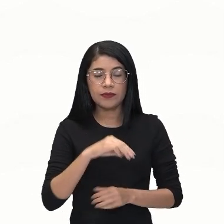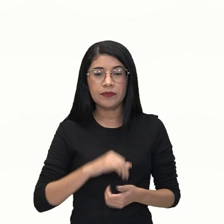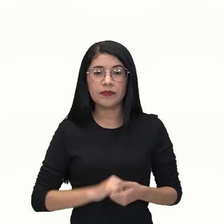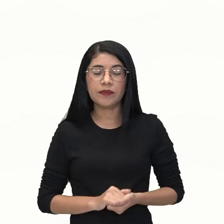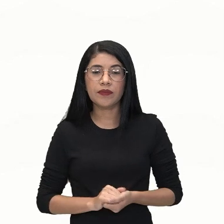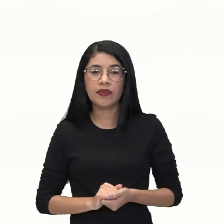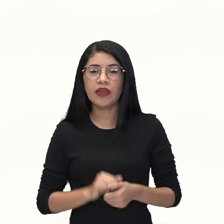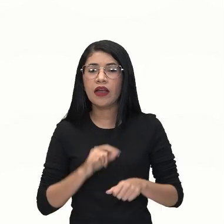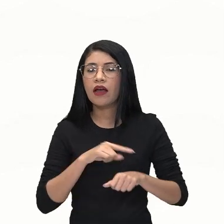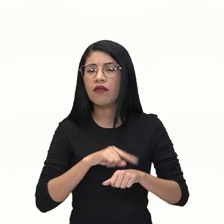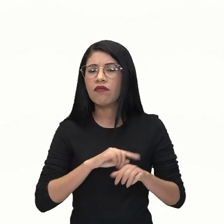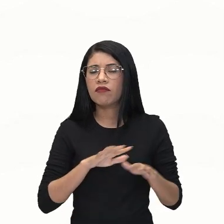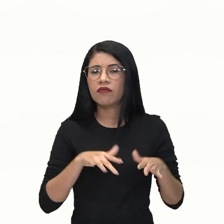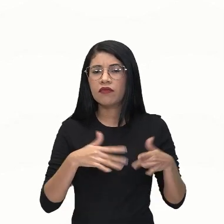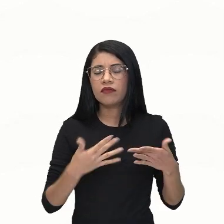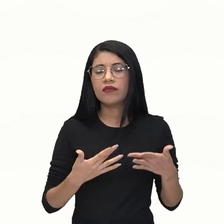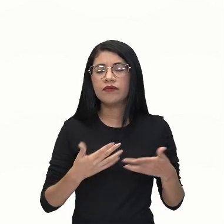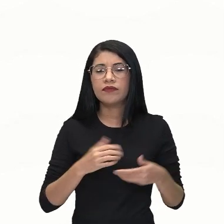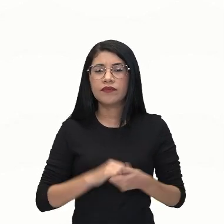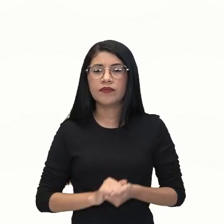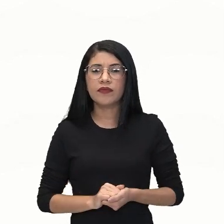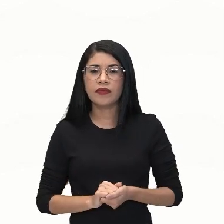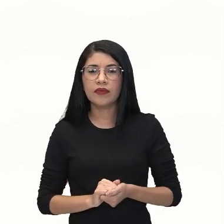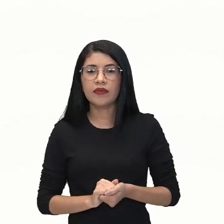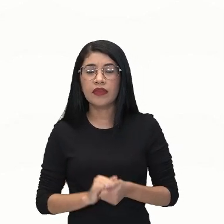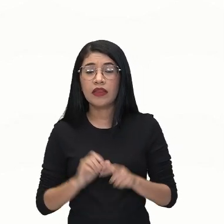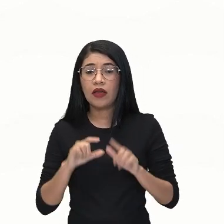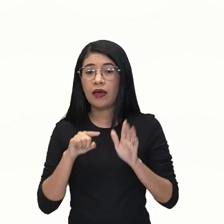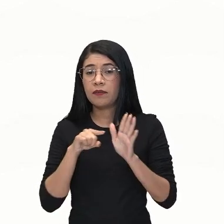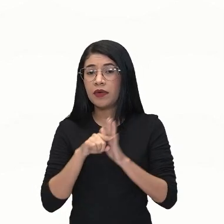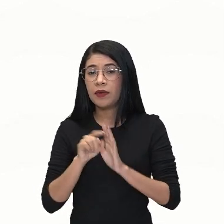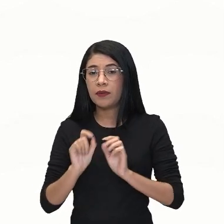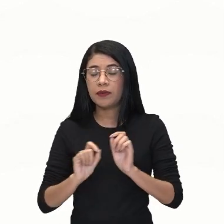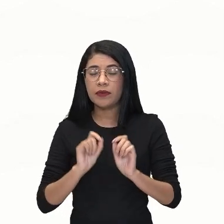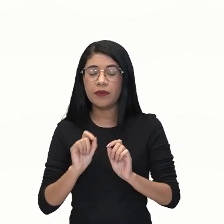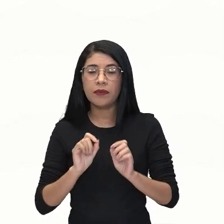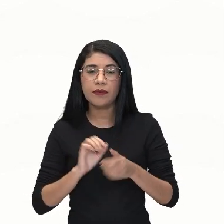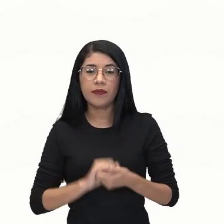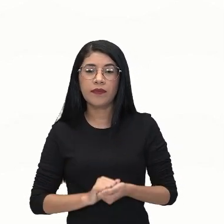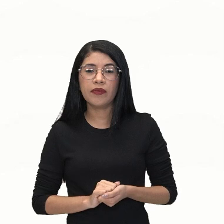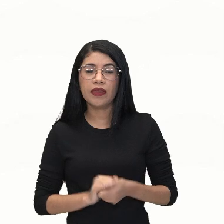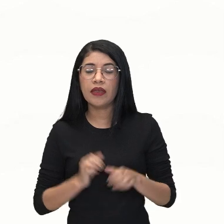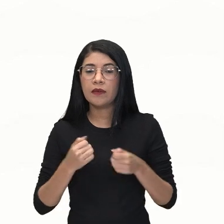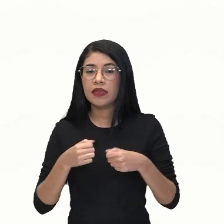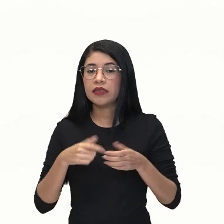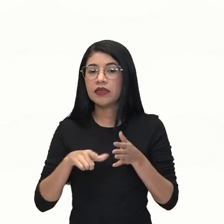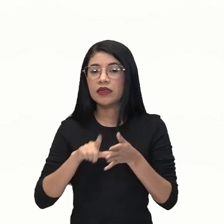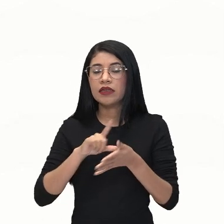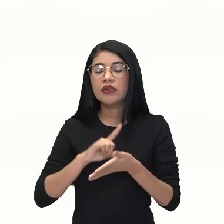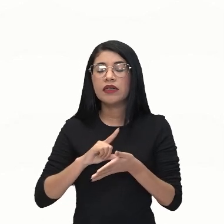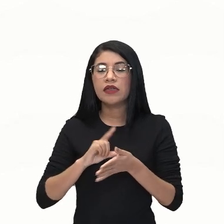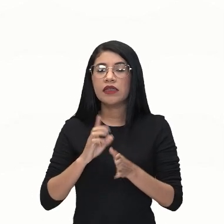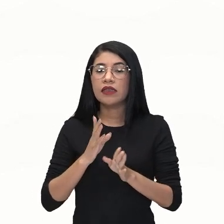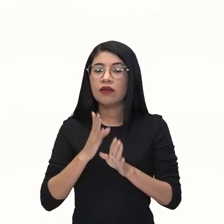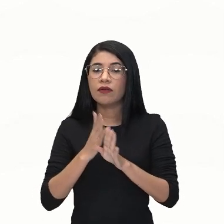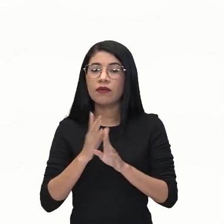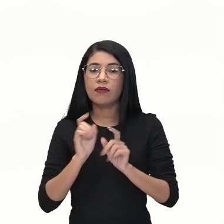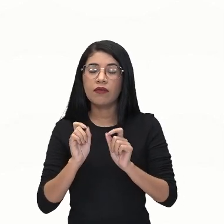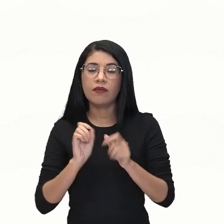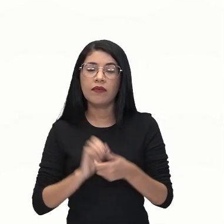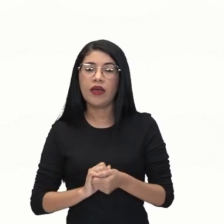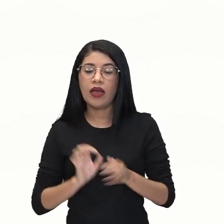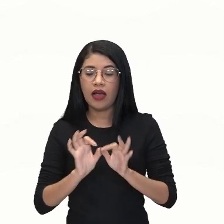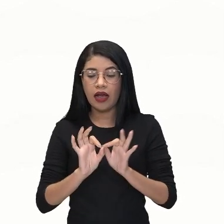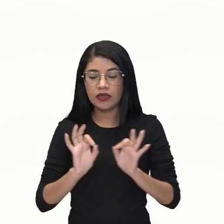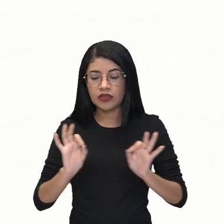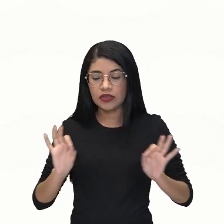que horas? É isso que a questão quer saber. Primeira coisa, a gente tem que determinar qual é a distância entre a